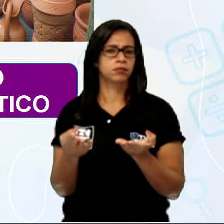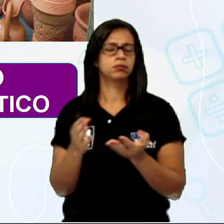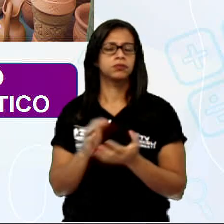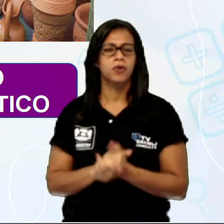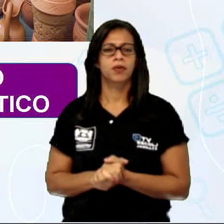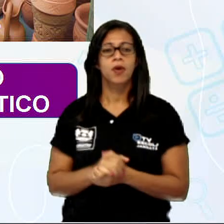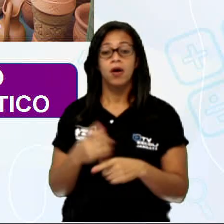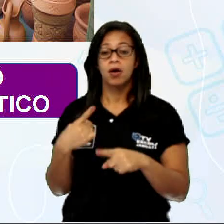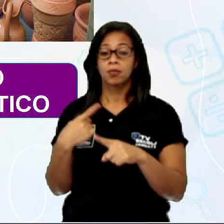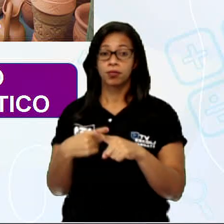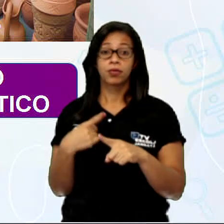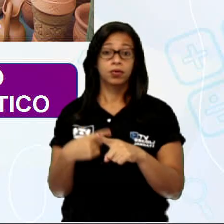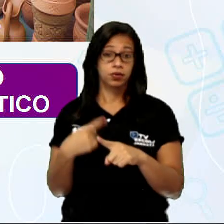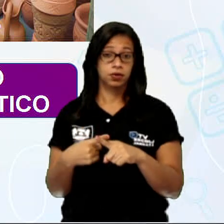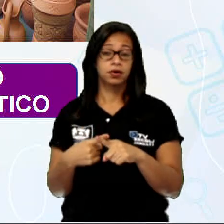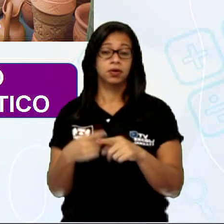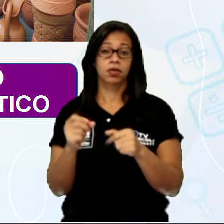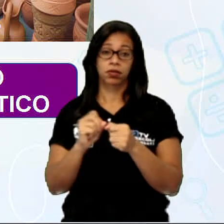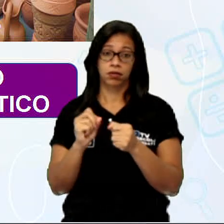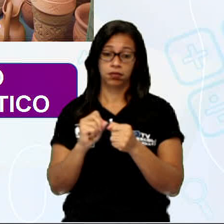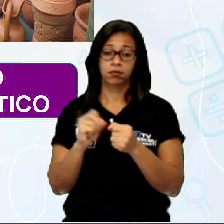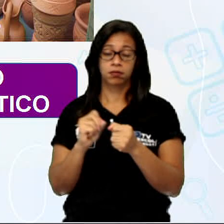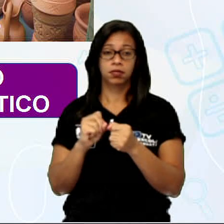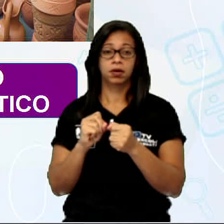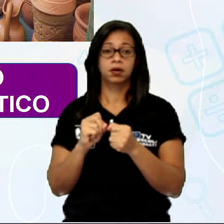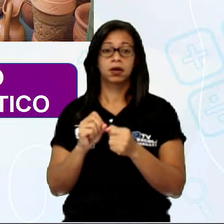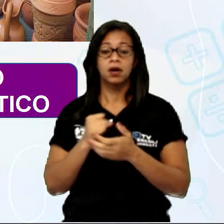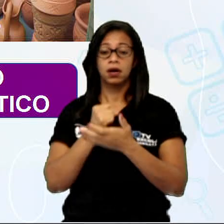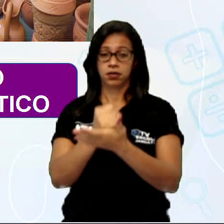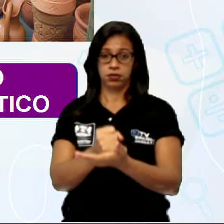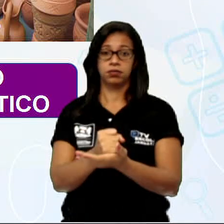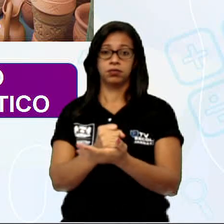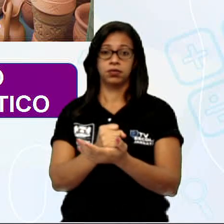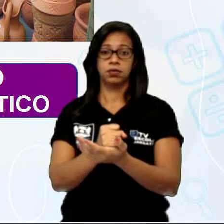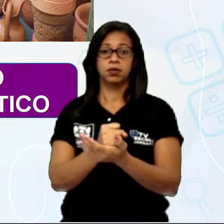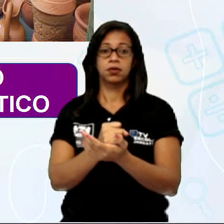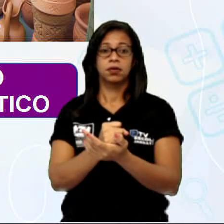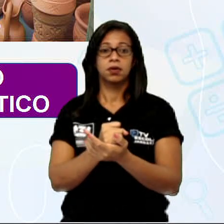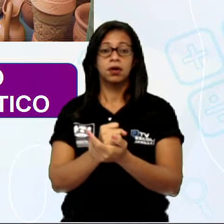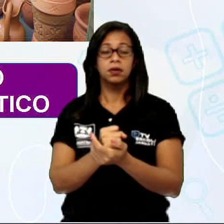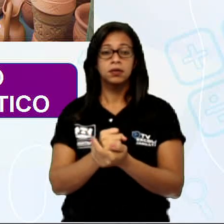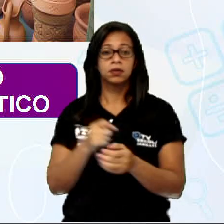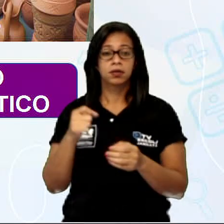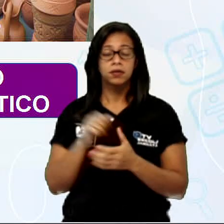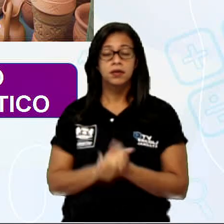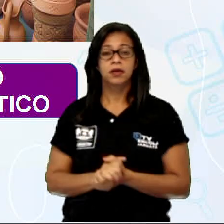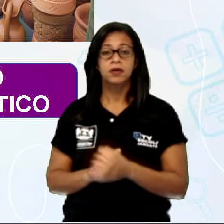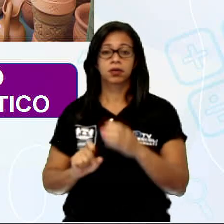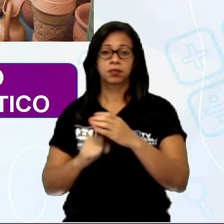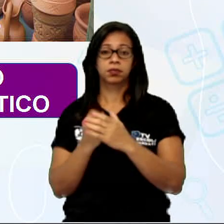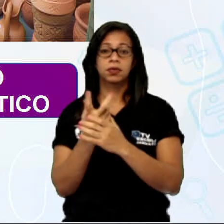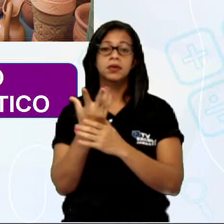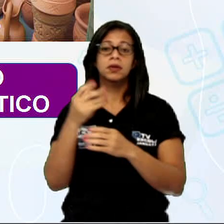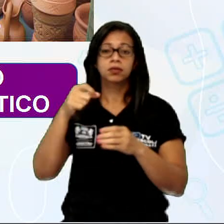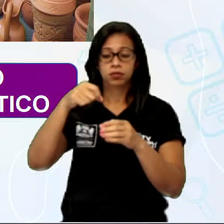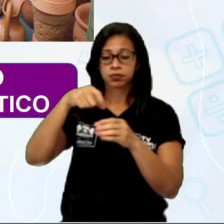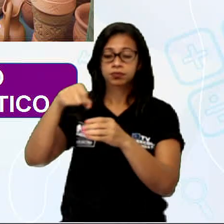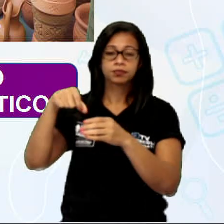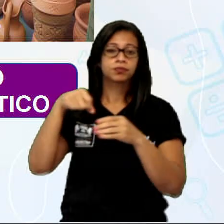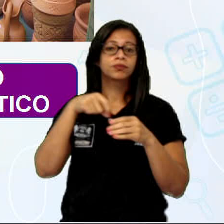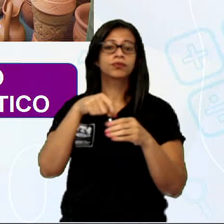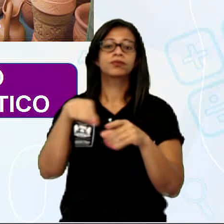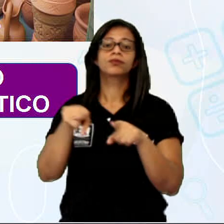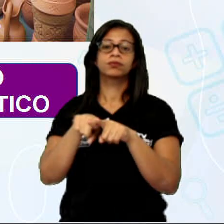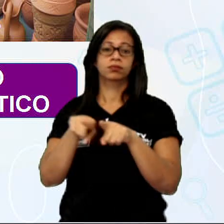ajuda também na sustentação e nas plantações. Os usos domésticos da argila podem